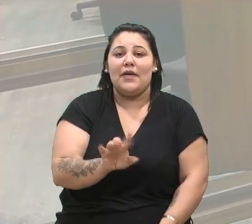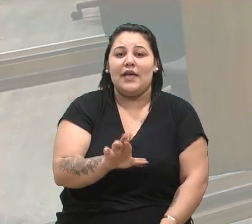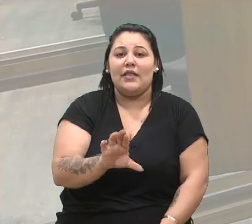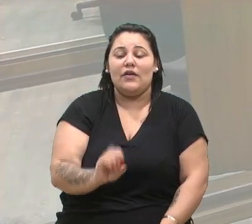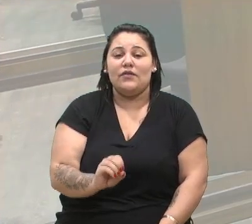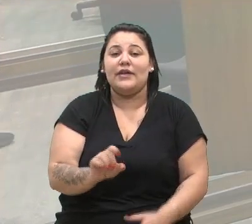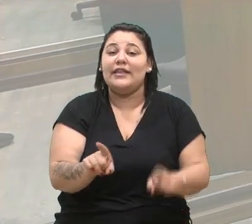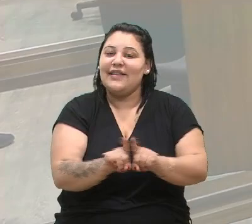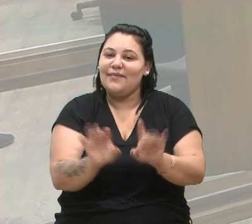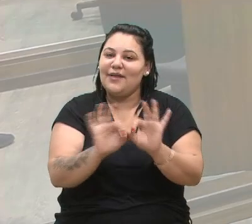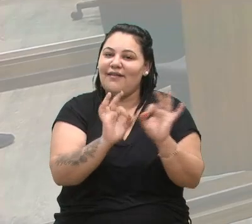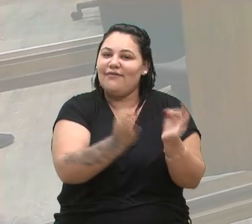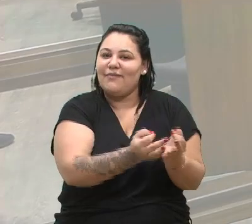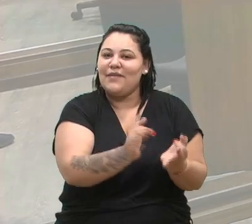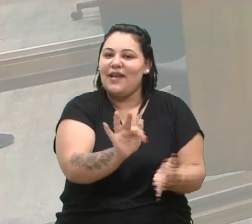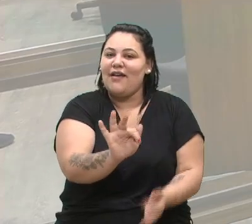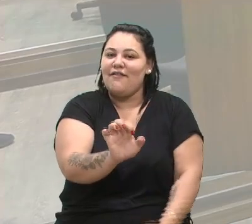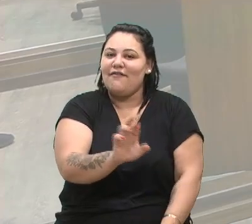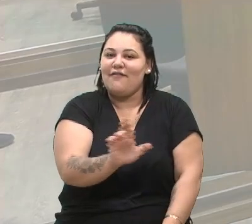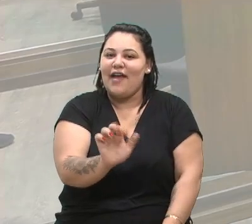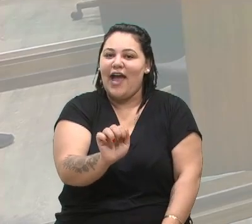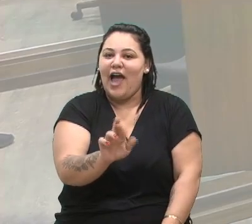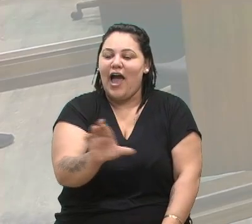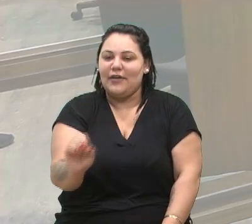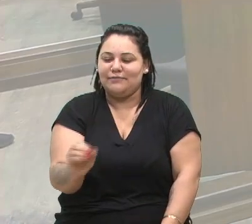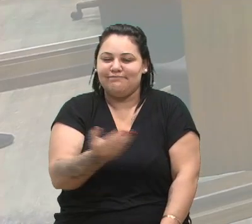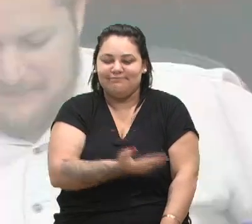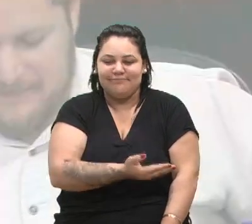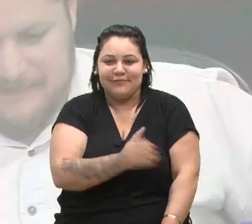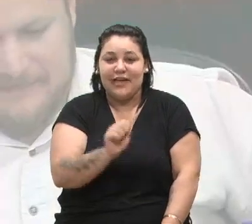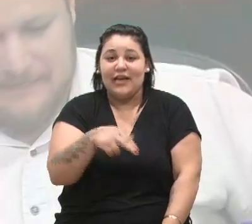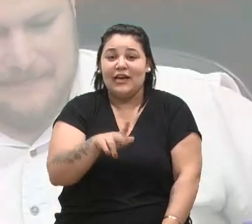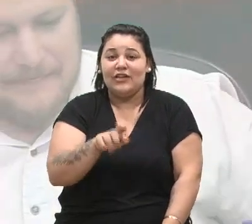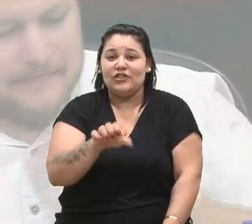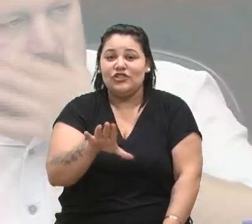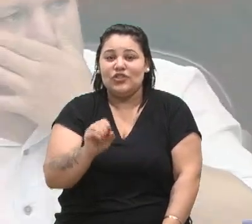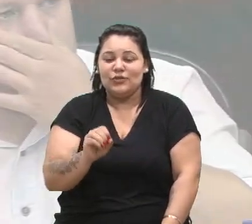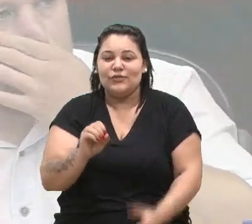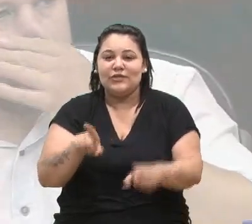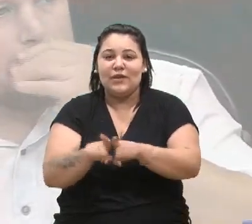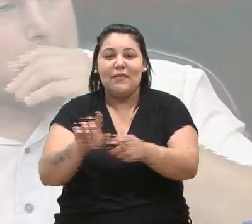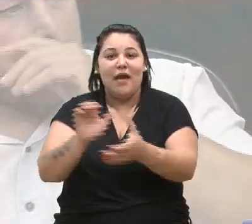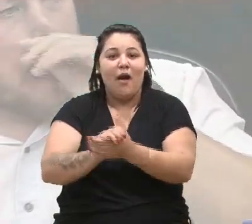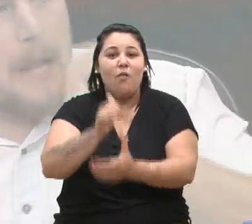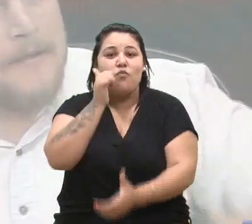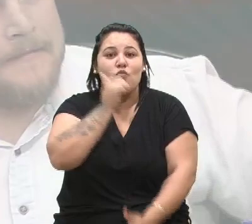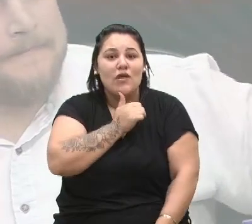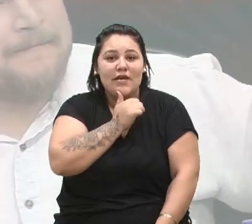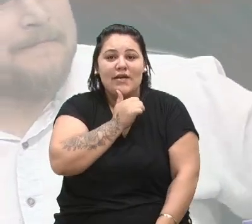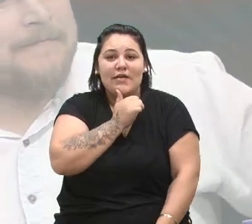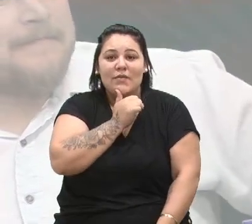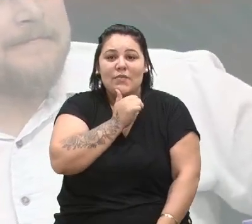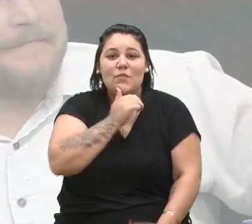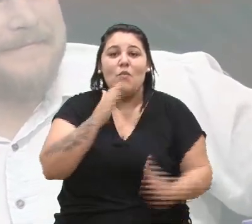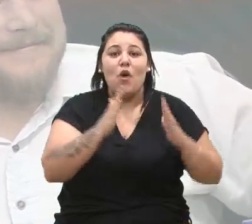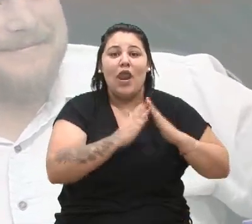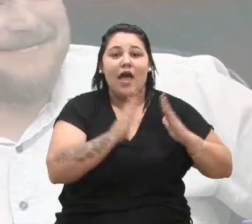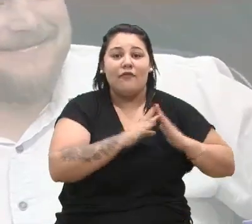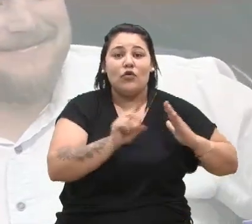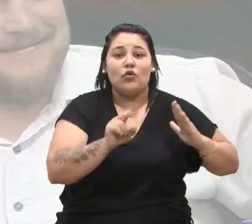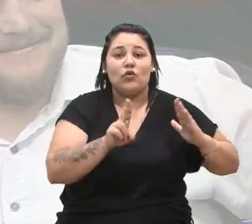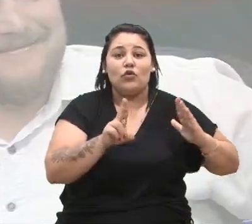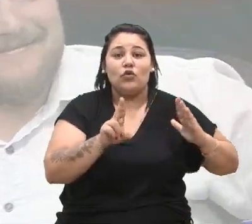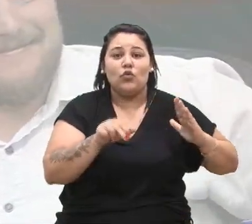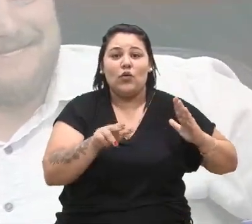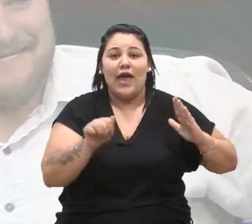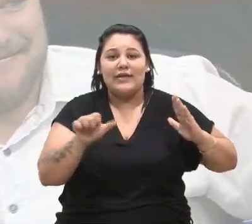Ferraro. Ângelo Ferraro e sua esposa Vitalina moravam em Tunas Altas, interior de Caxias do